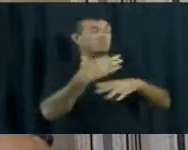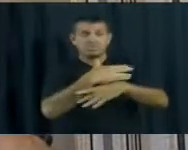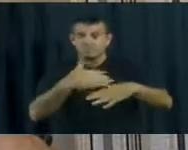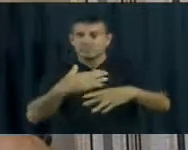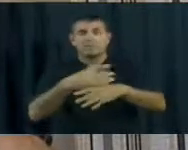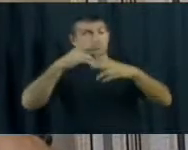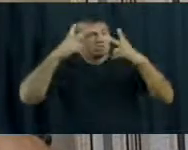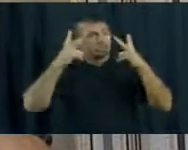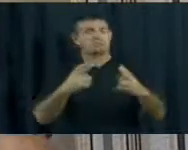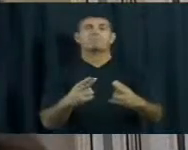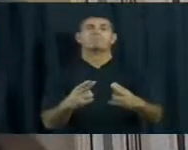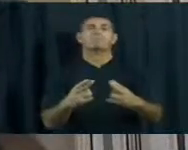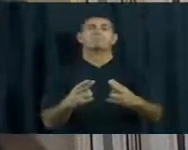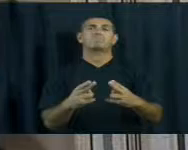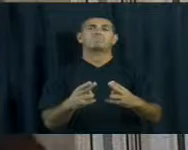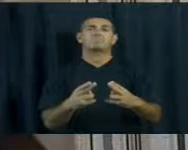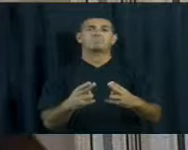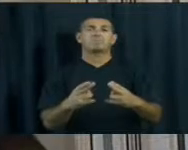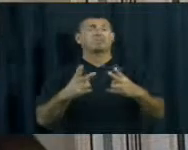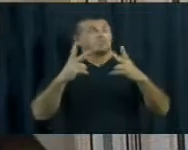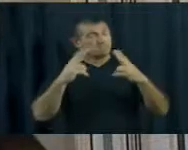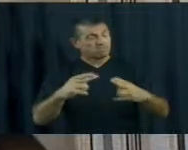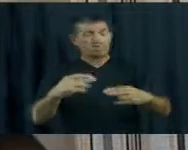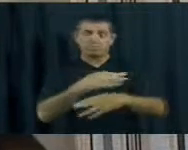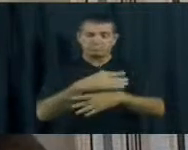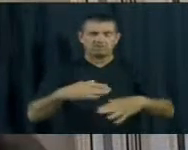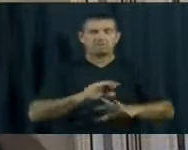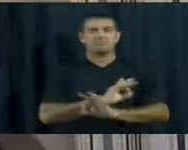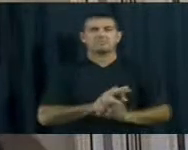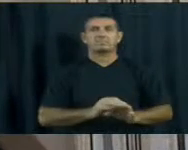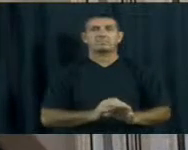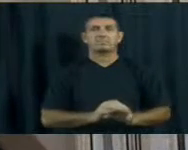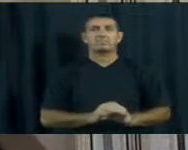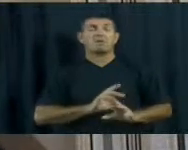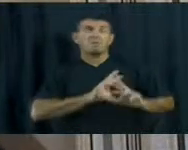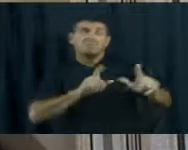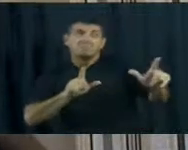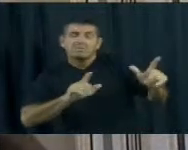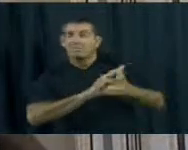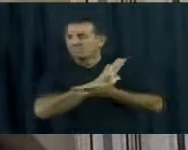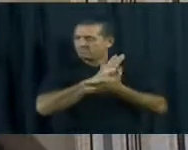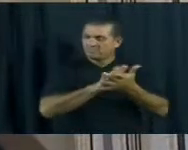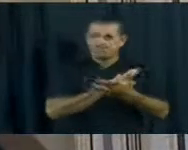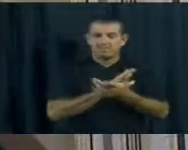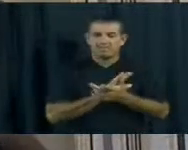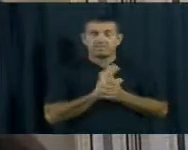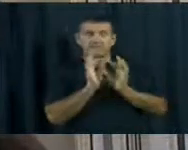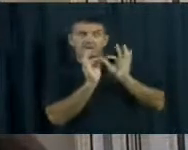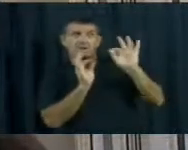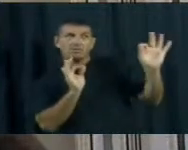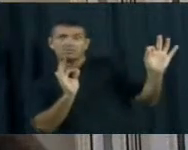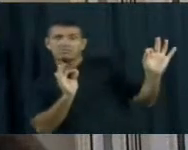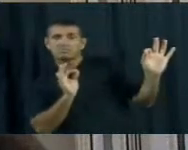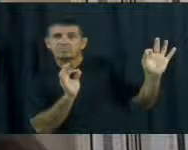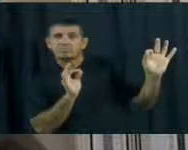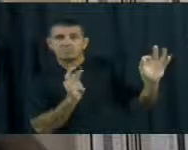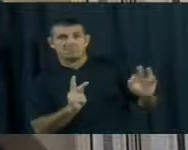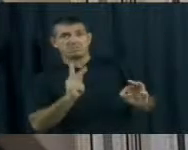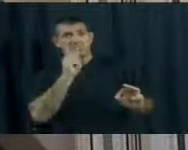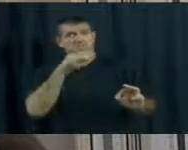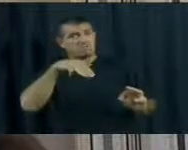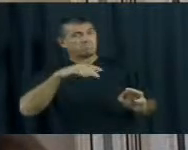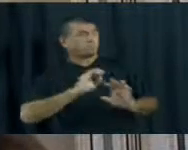tudo. Primeiro e segundo distrito, para mim, é uma cidade só. Nós estamos afastados por quilômetros,